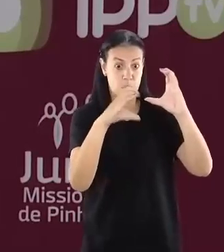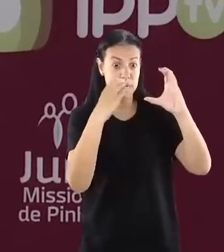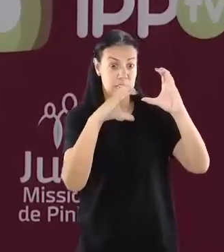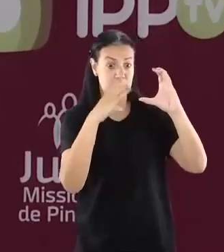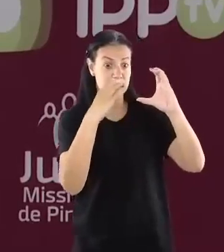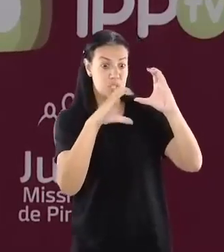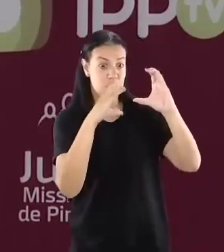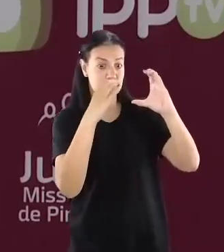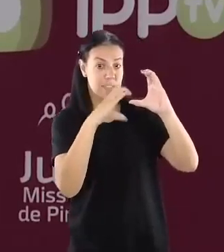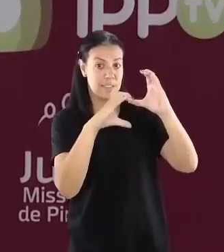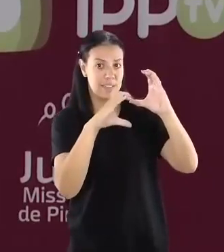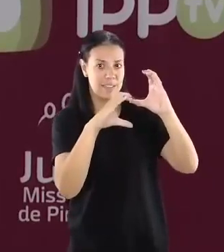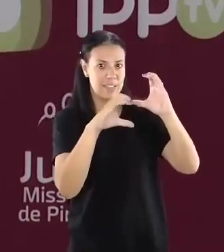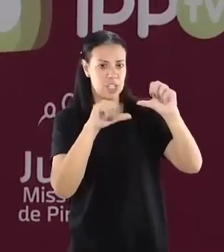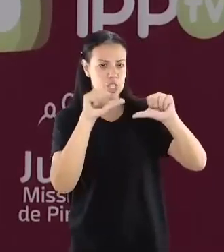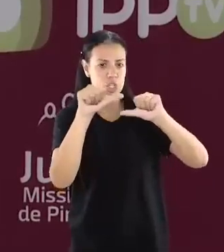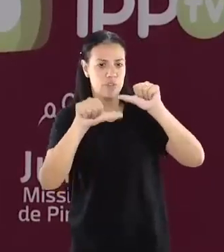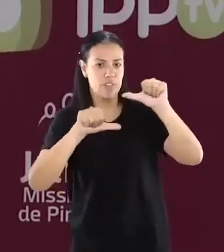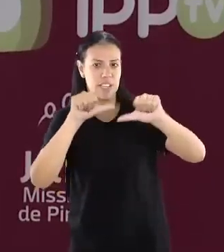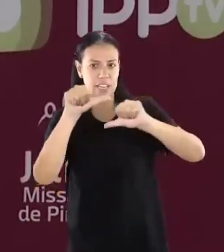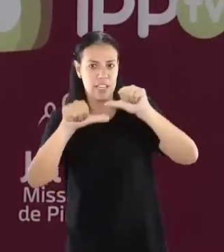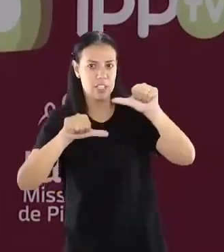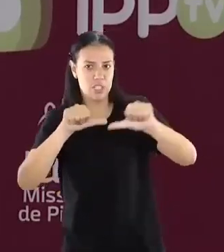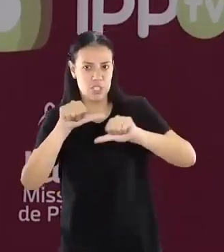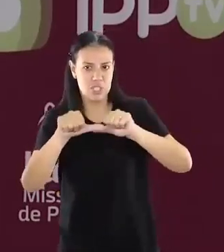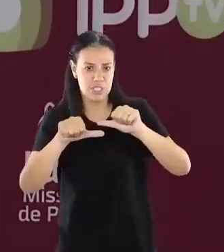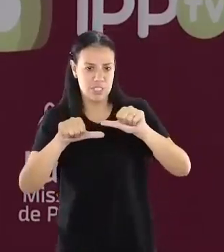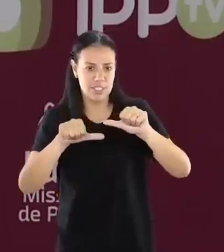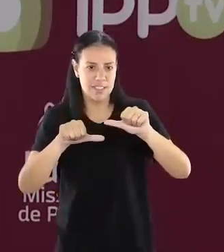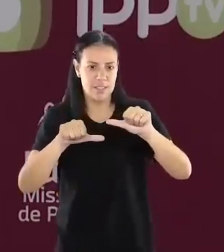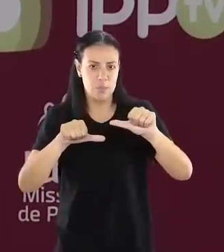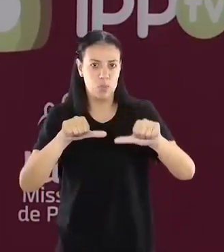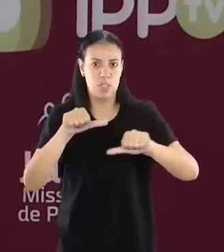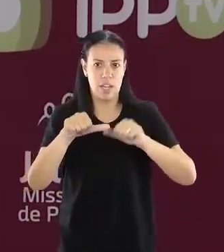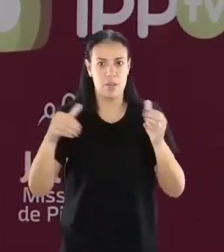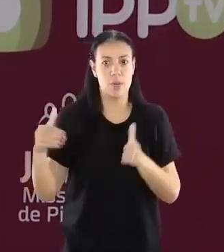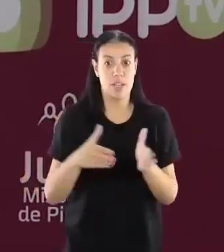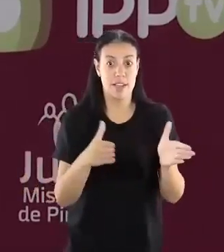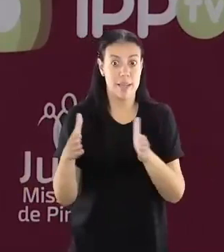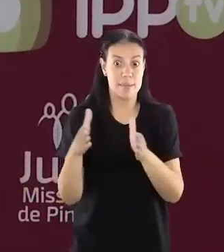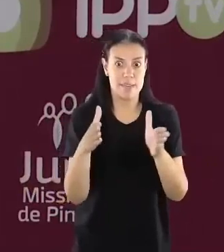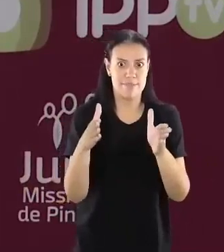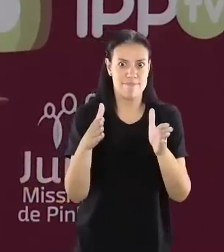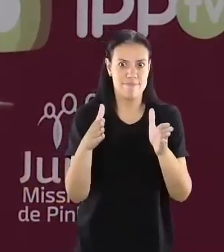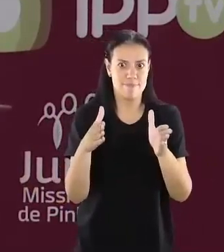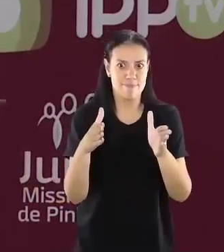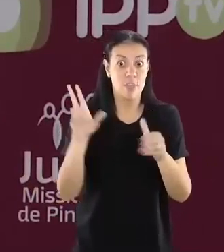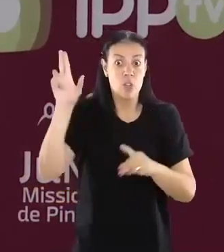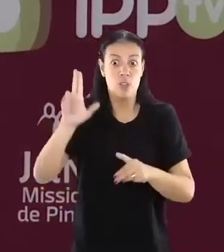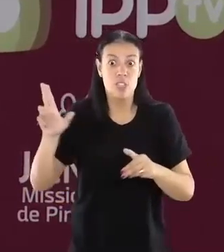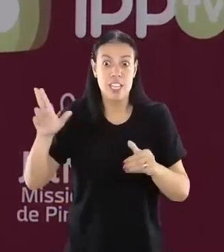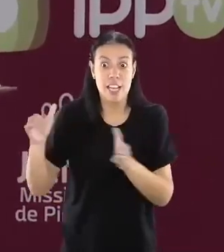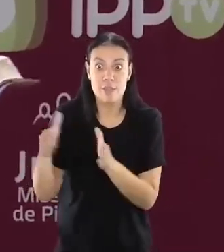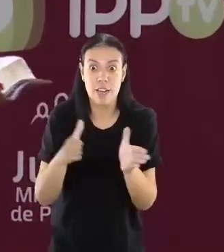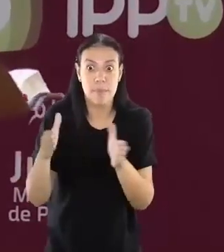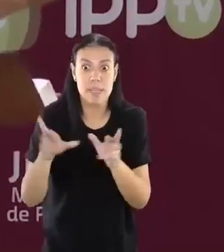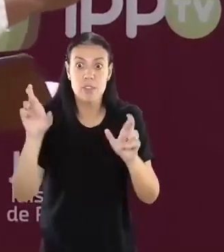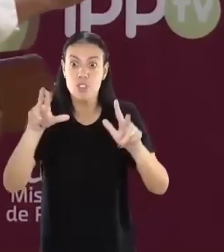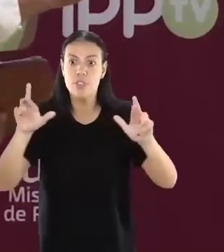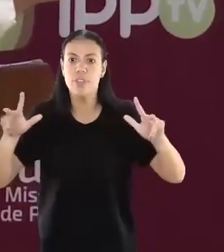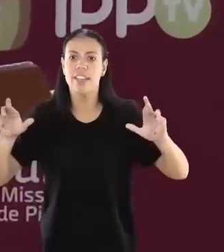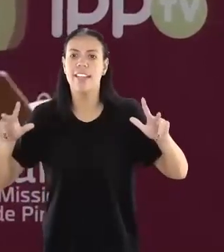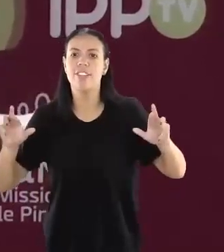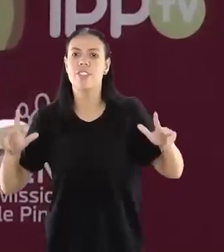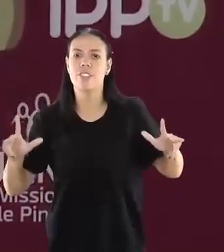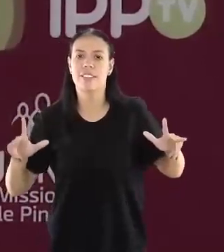com o Senhor Jesus Cristo, nunca mais retornam pelo mesmo caminho. O Senhor muda a vida deles, o Senhor muda a história